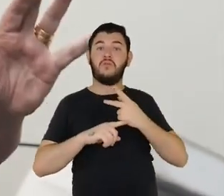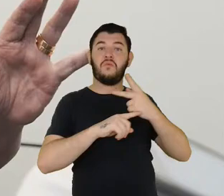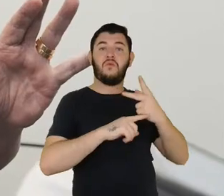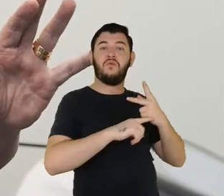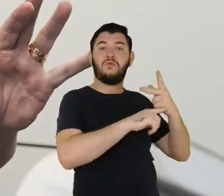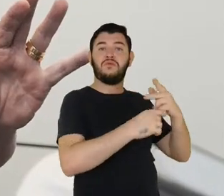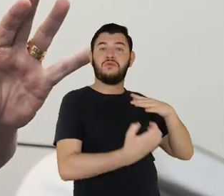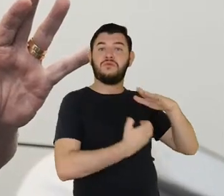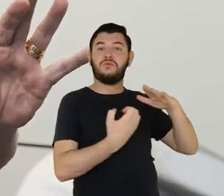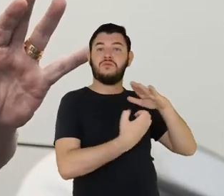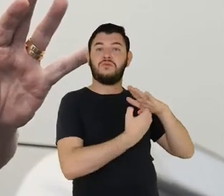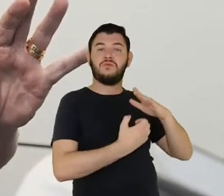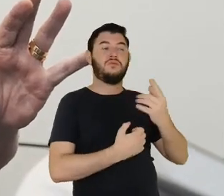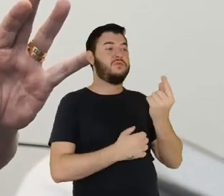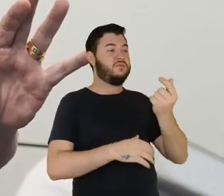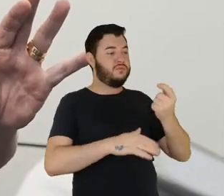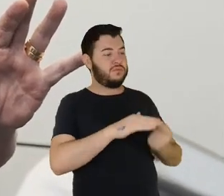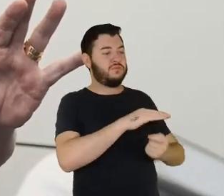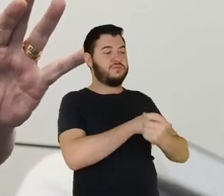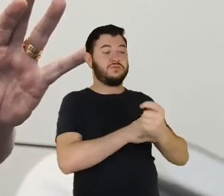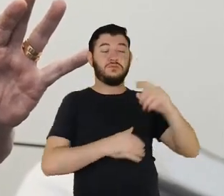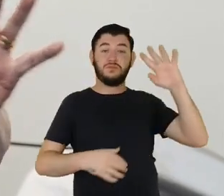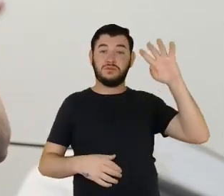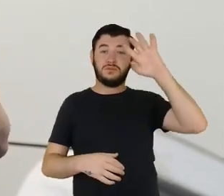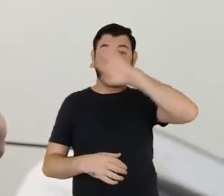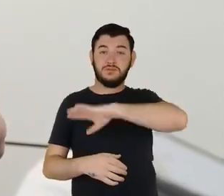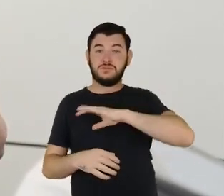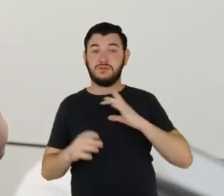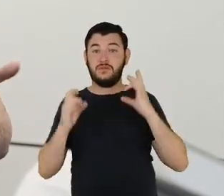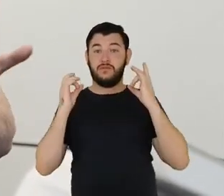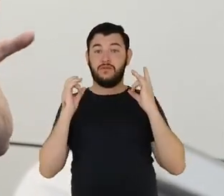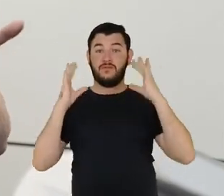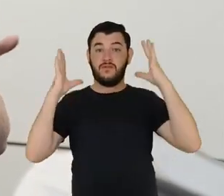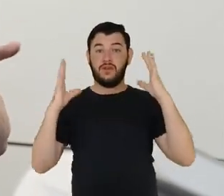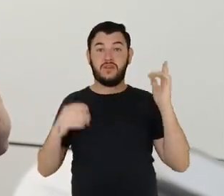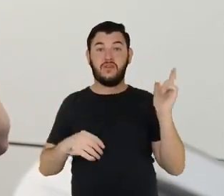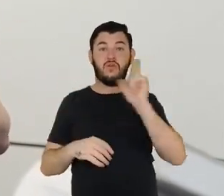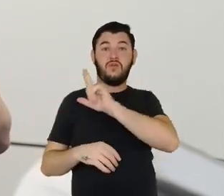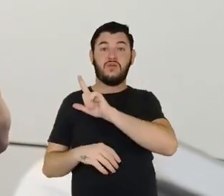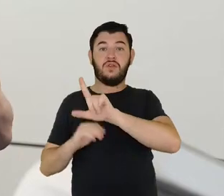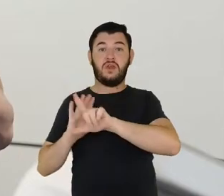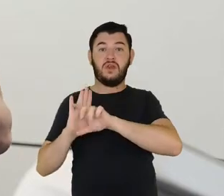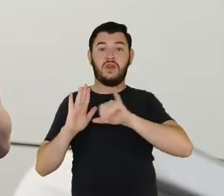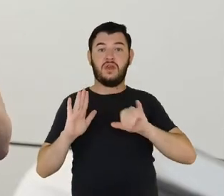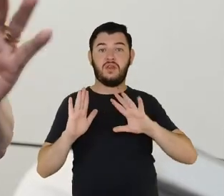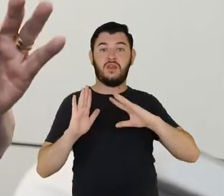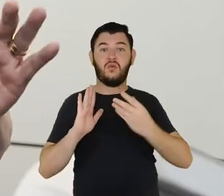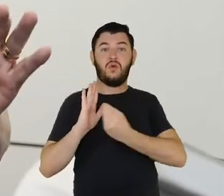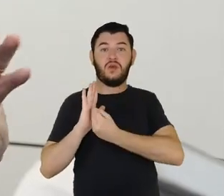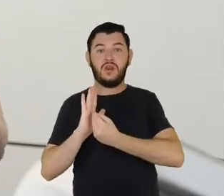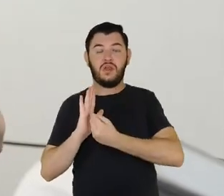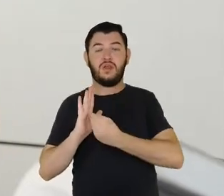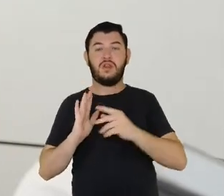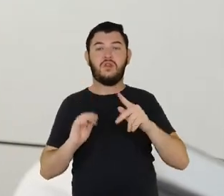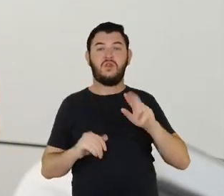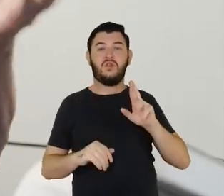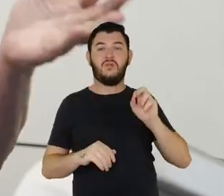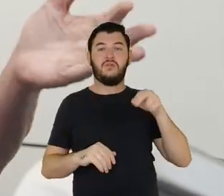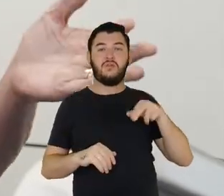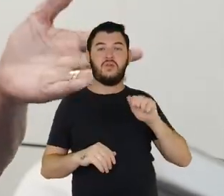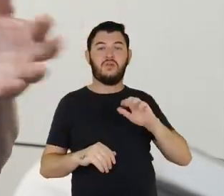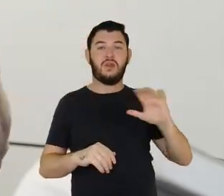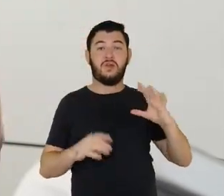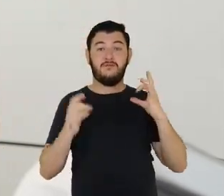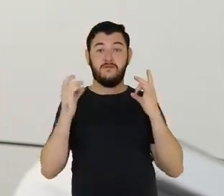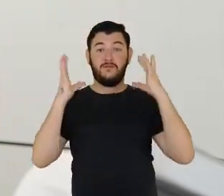fácil é você conseguir o número da Lei Rouanet, o PRONAC. E agora que o Ministério está funcionando a todo vapor, antigamente